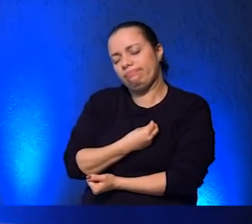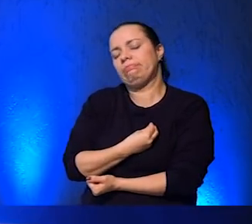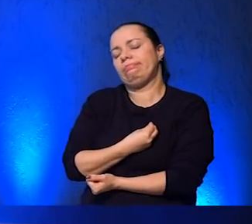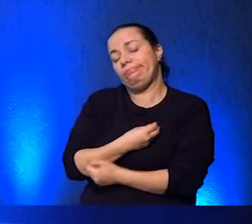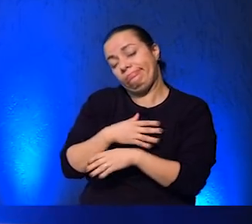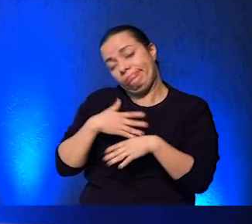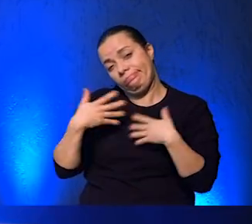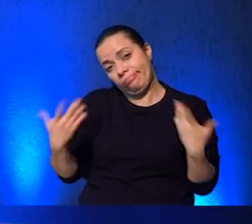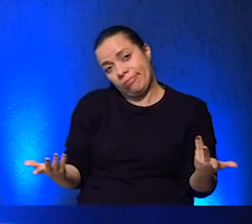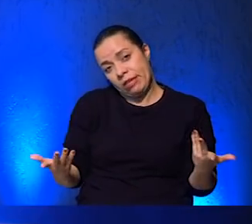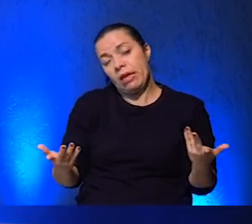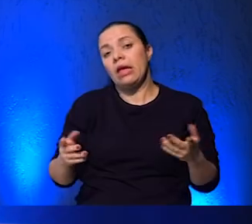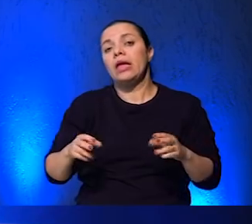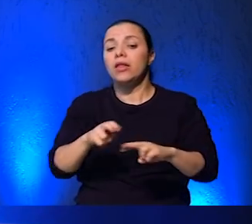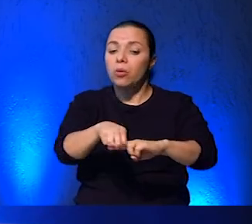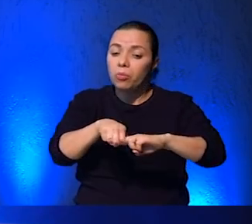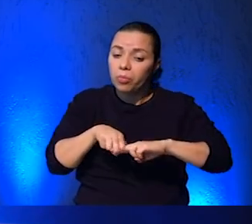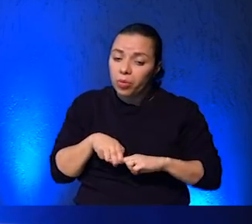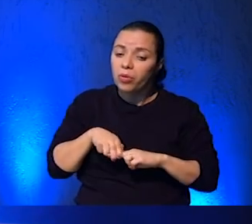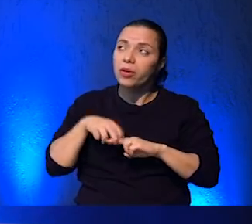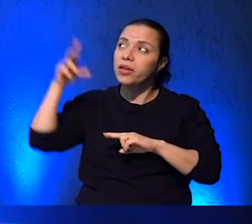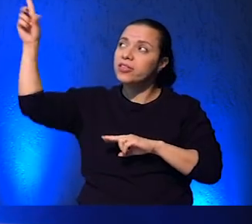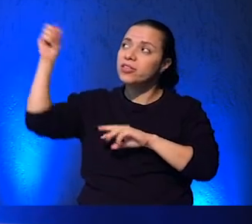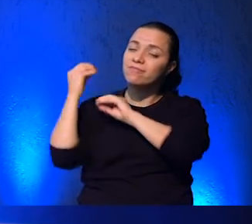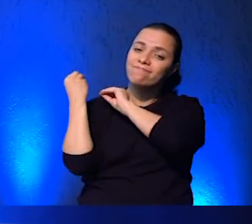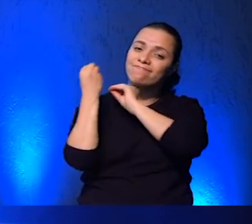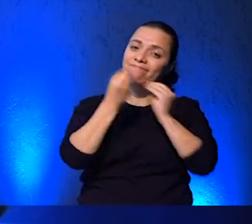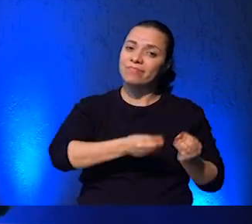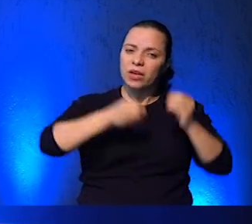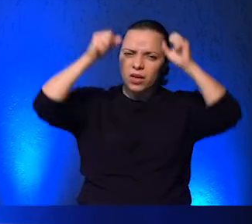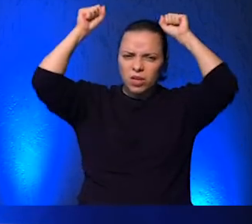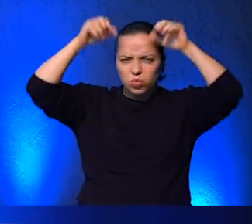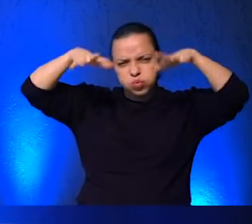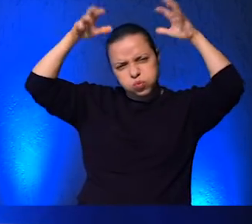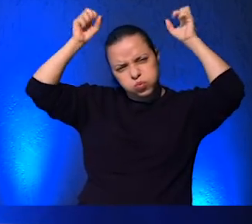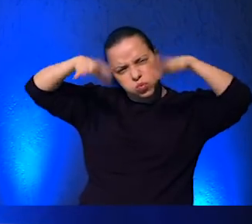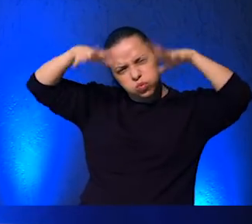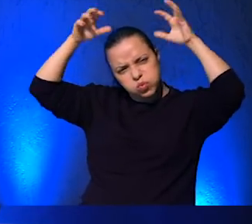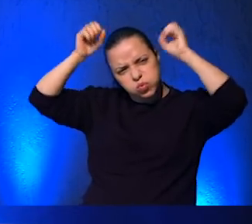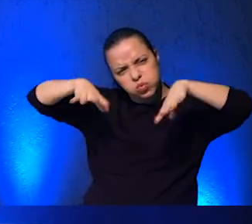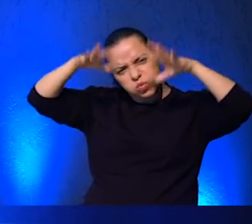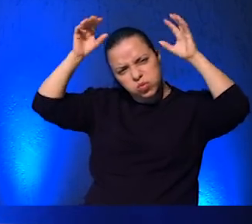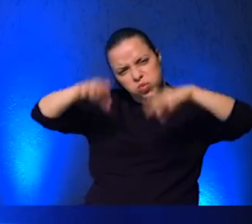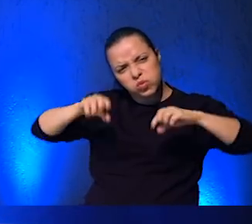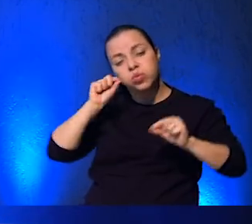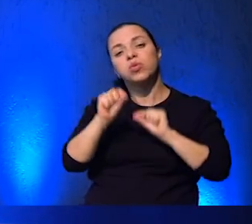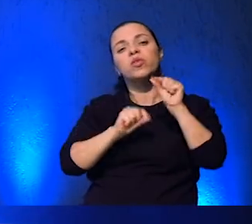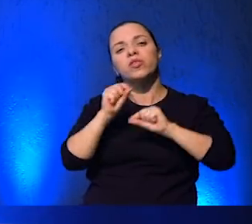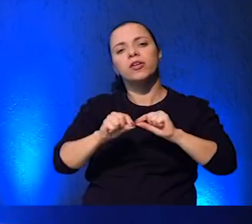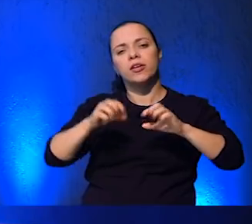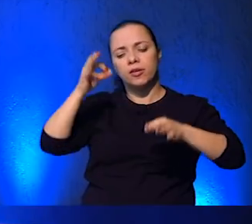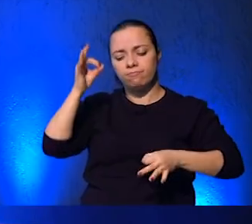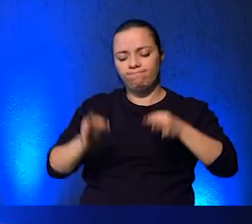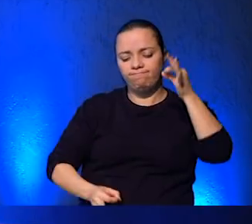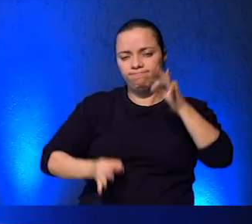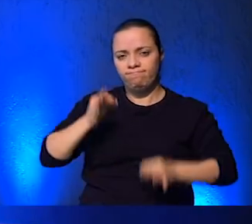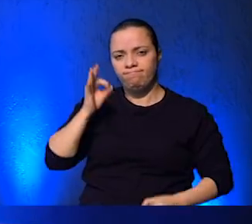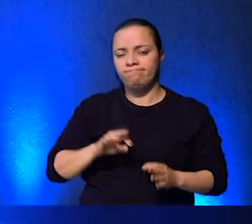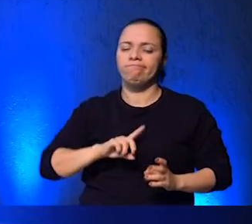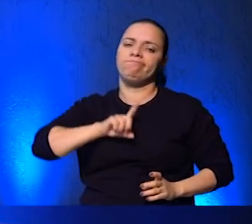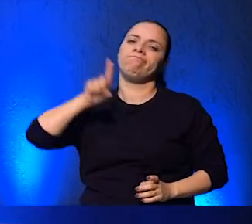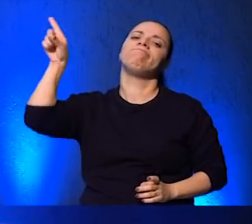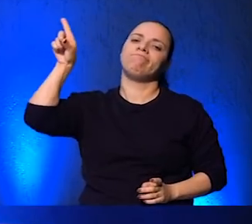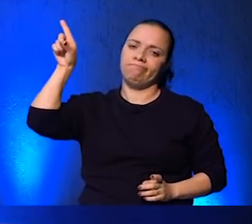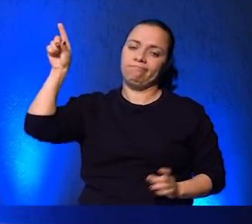e o dilúvio veio para trazer esse momento de juizo de deus sobre a humanidade que estava